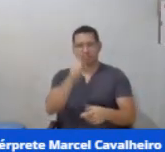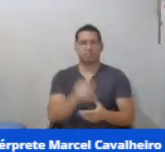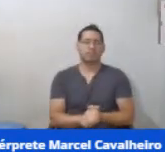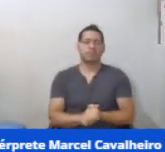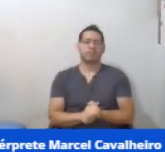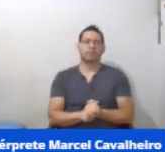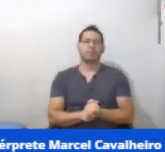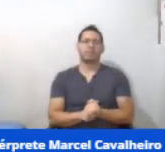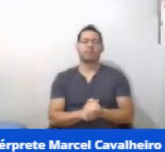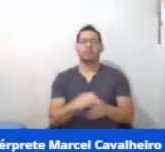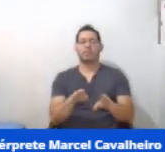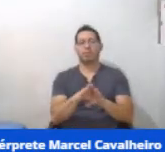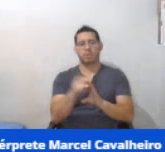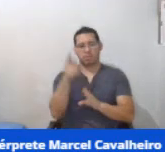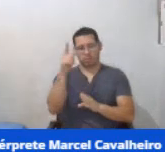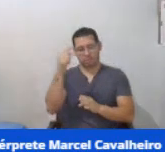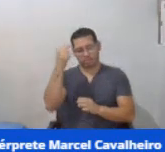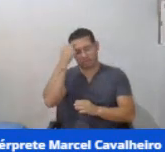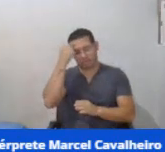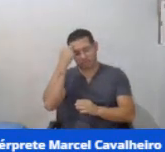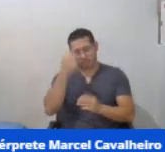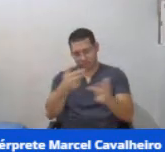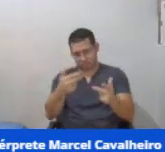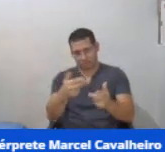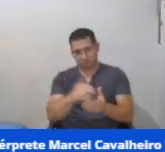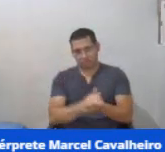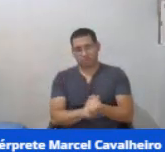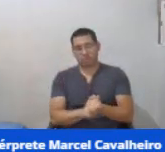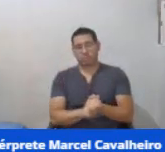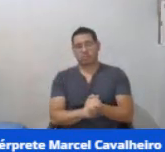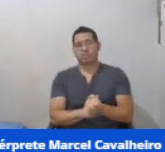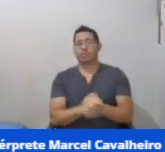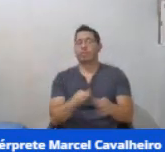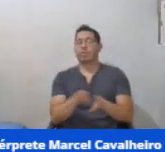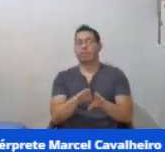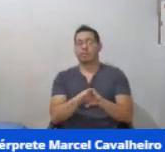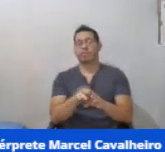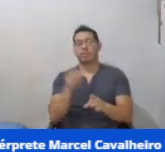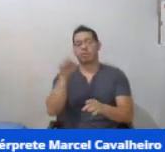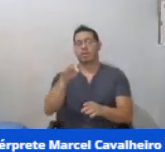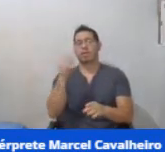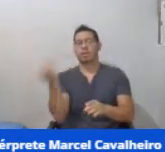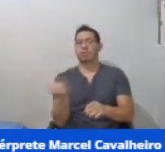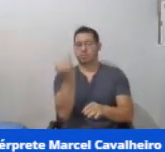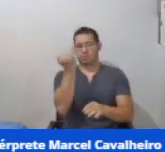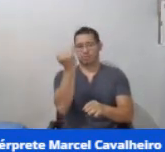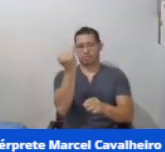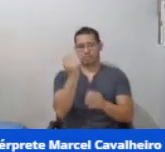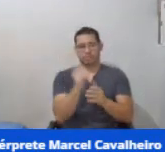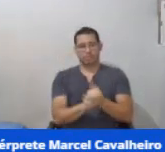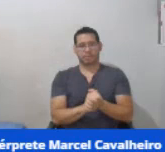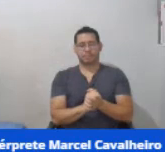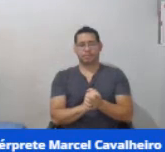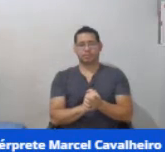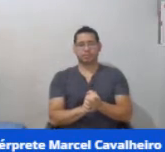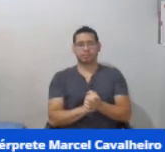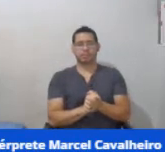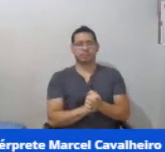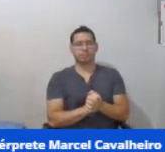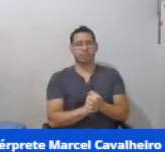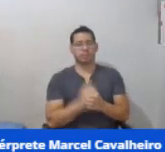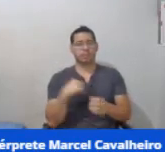Uma outra reflexão é a relevância, de que acendermos,